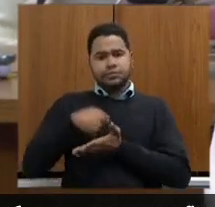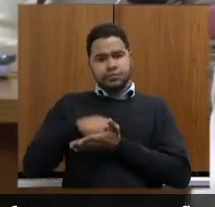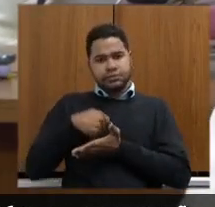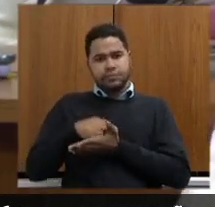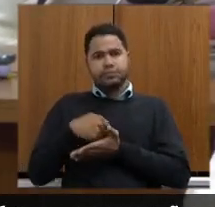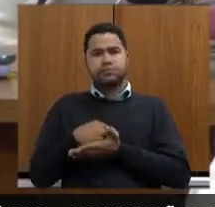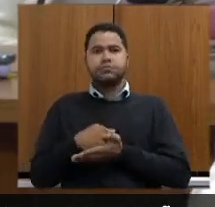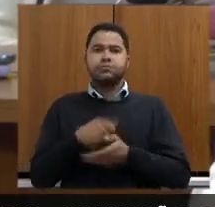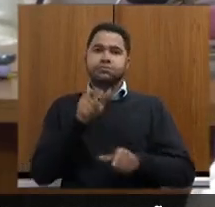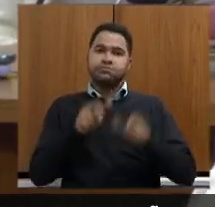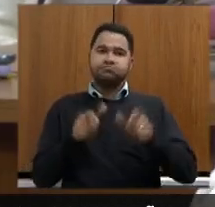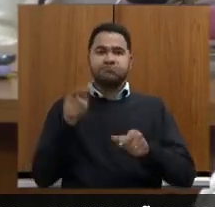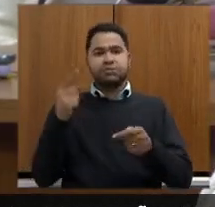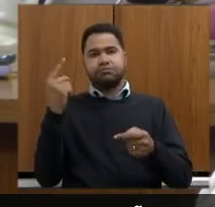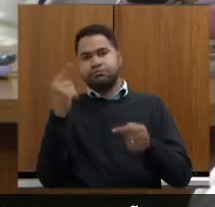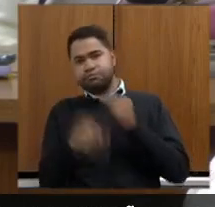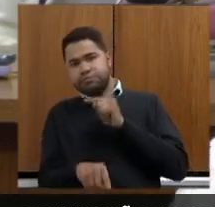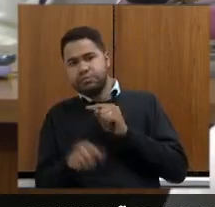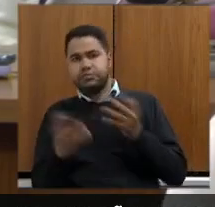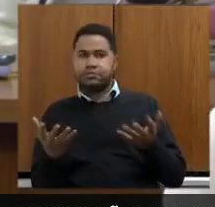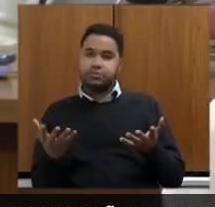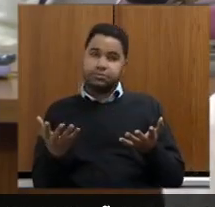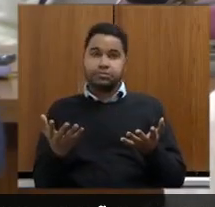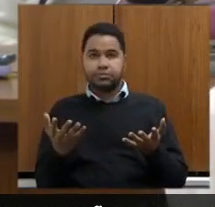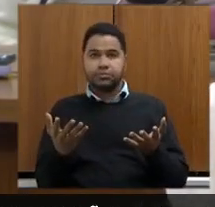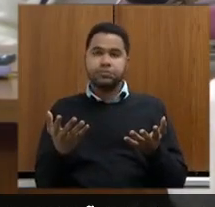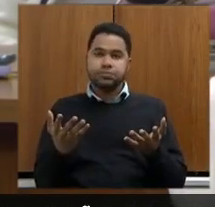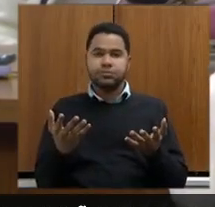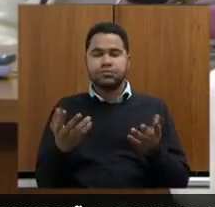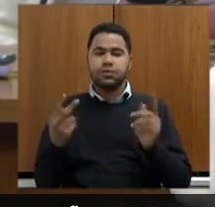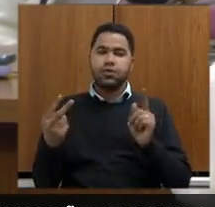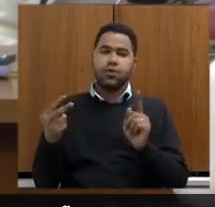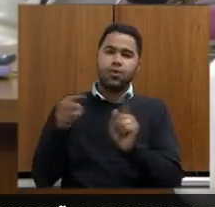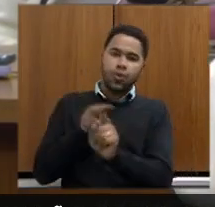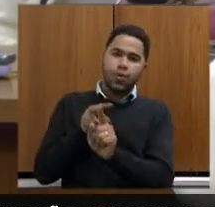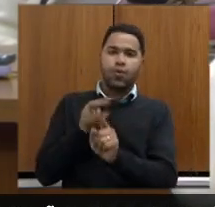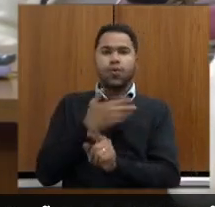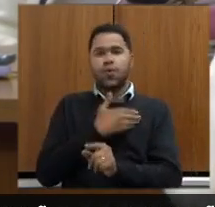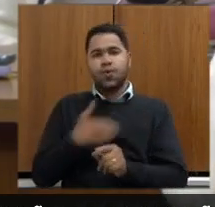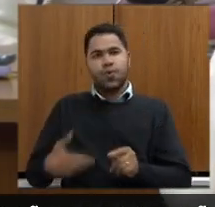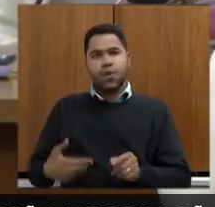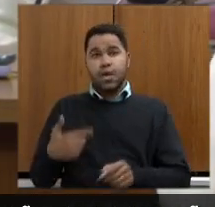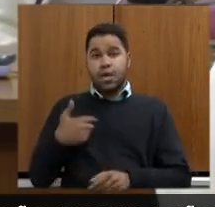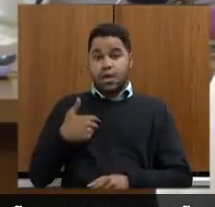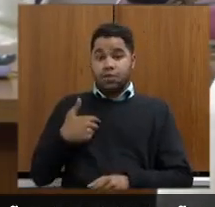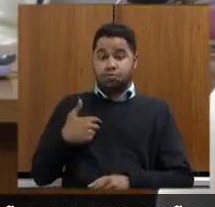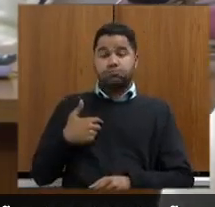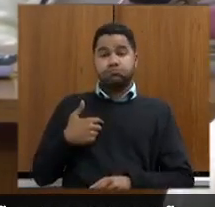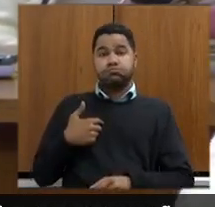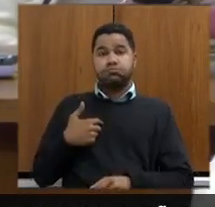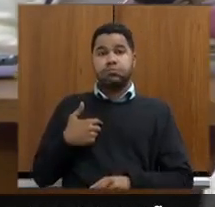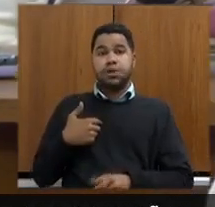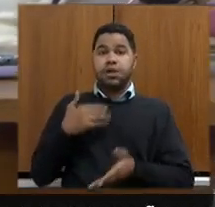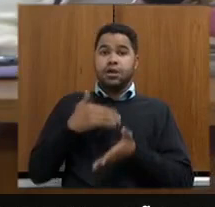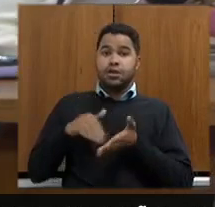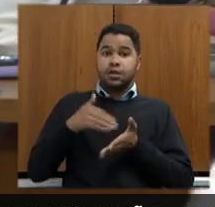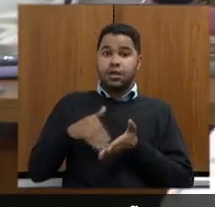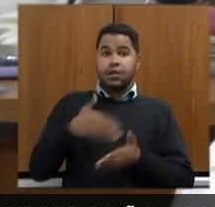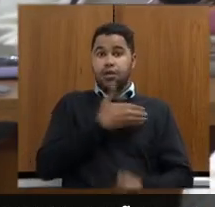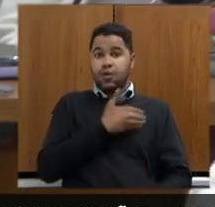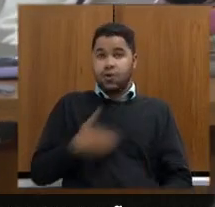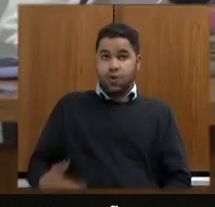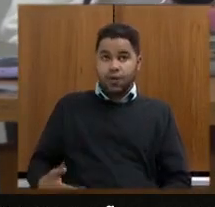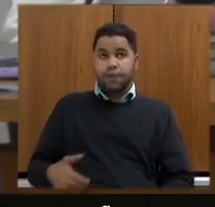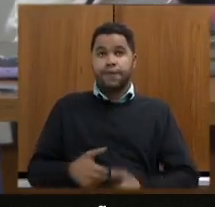mesmo a viagem divisão né da visão que o governo do estado representa então eu na condição secretário de